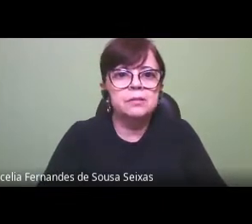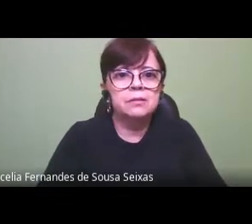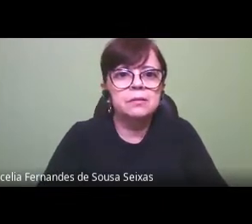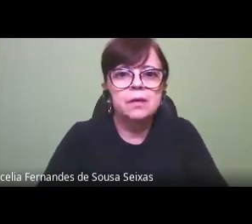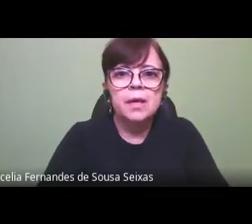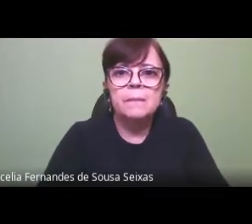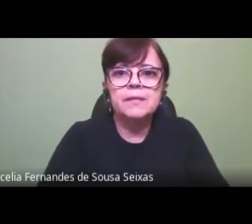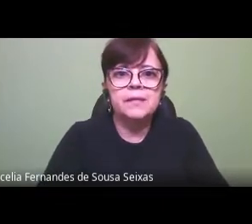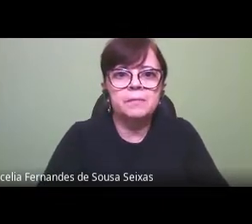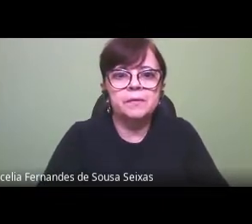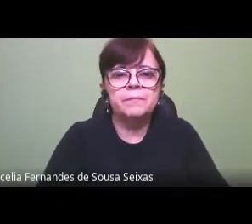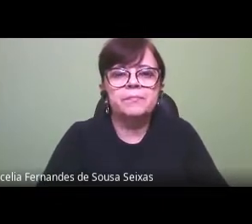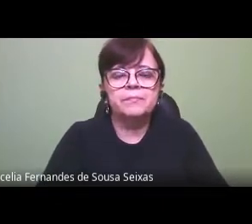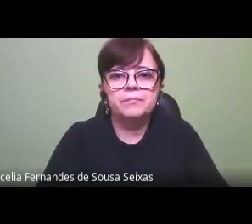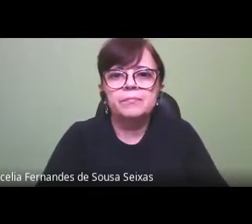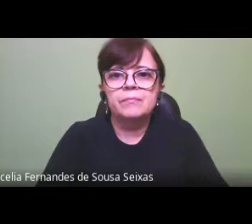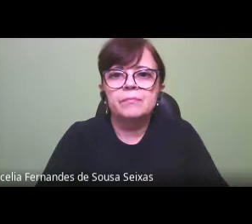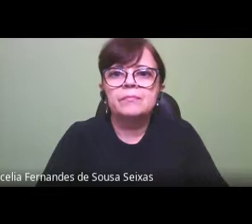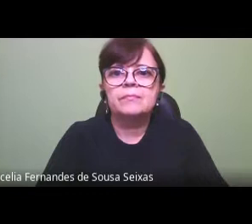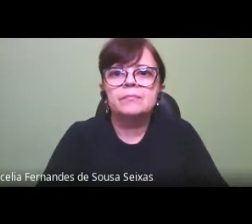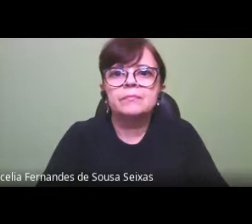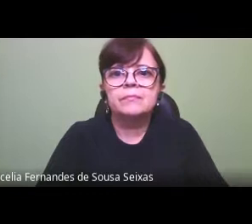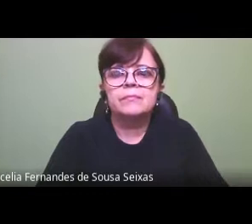imagens. Perceba.